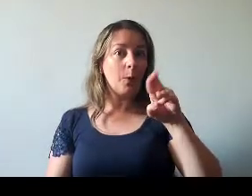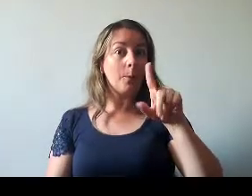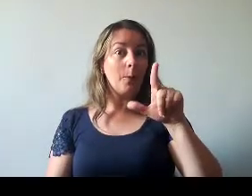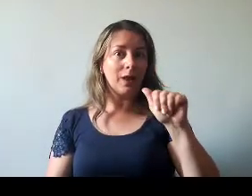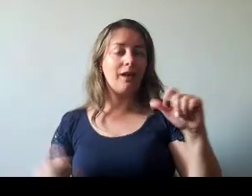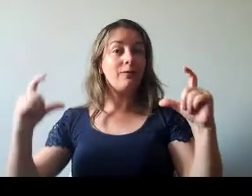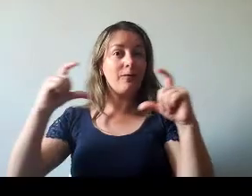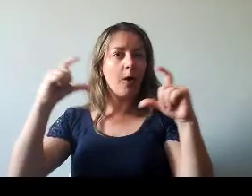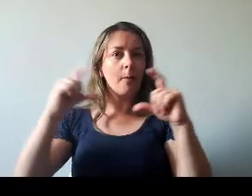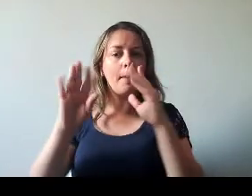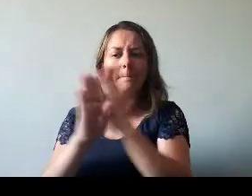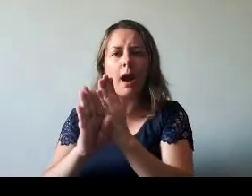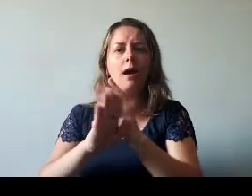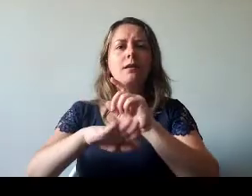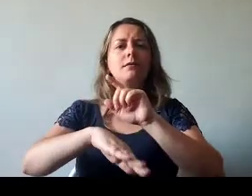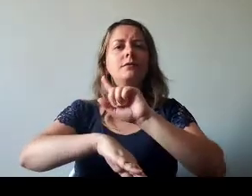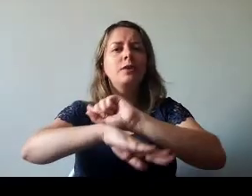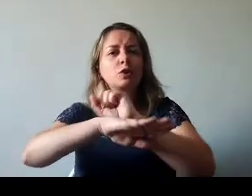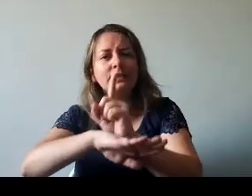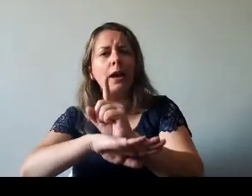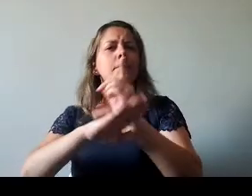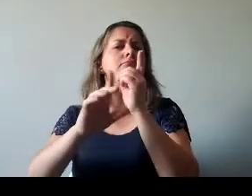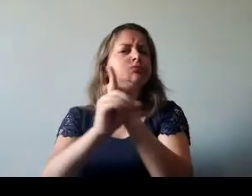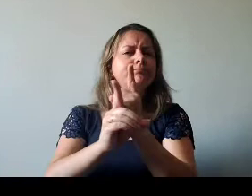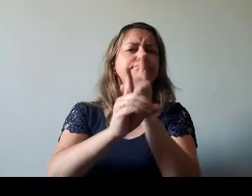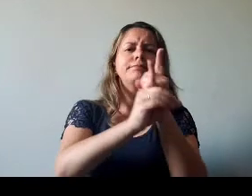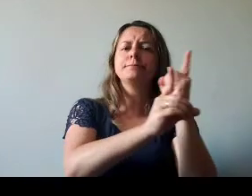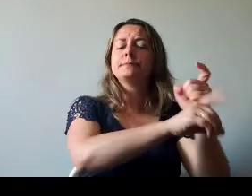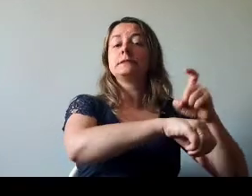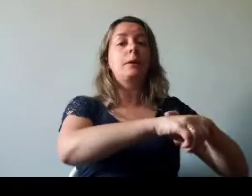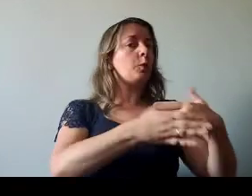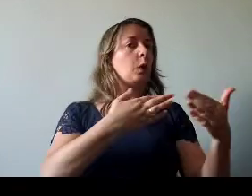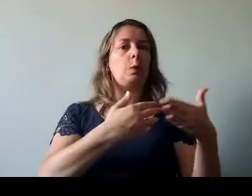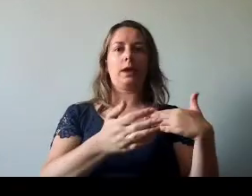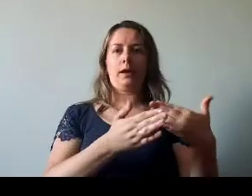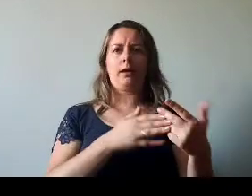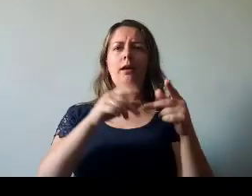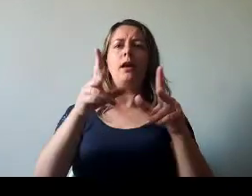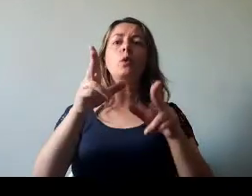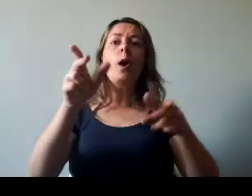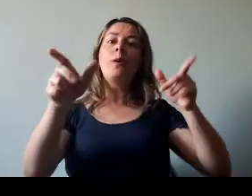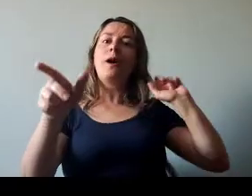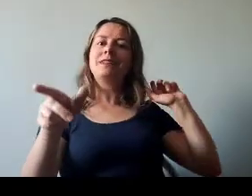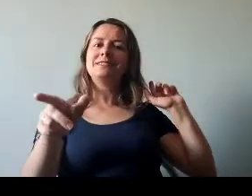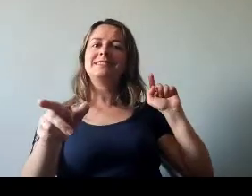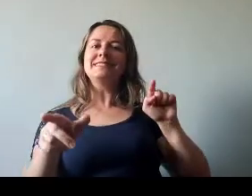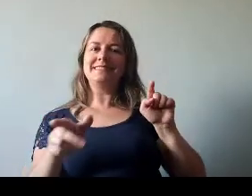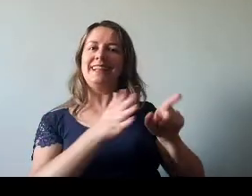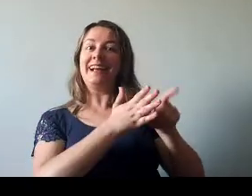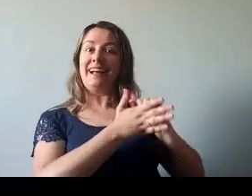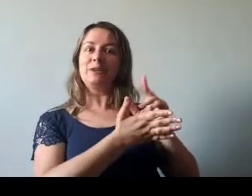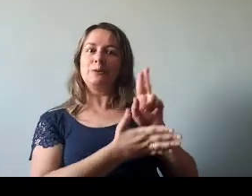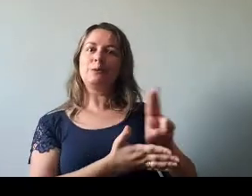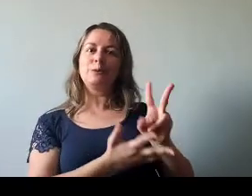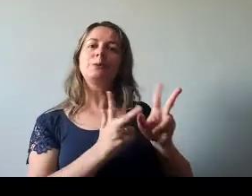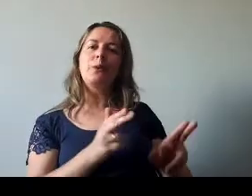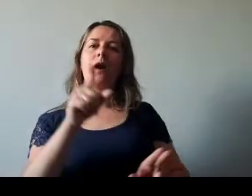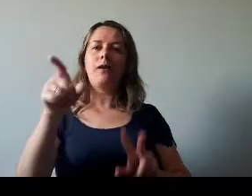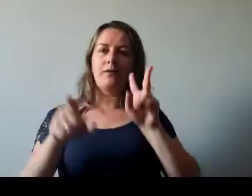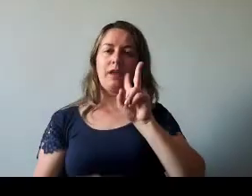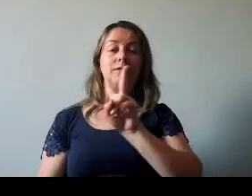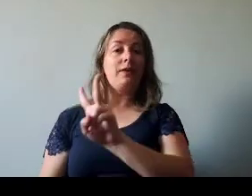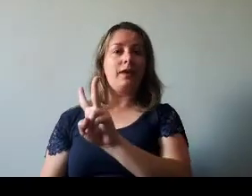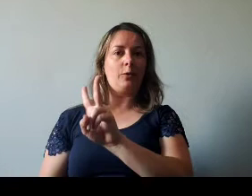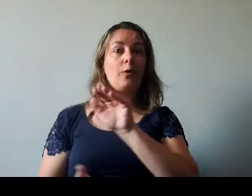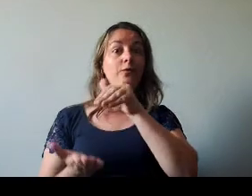instante futuro. Essa formulinha é basicamente o que a gente usou lá atrás. A velocidade final